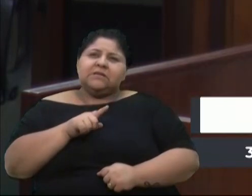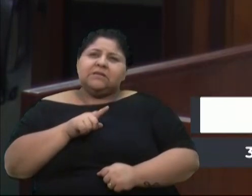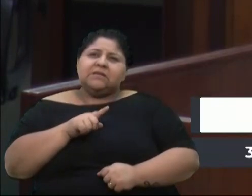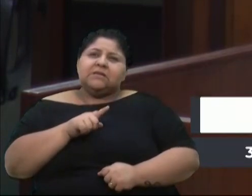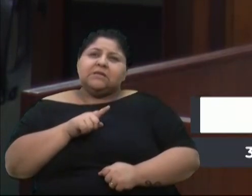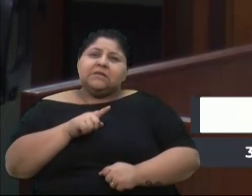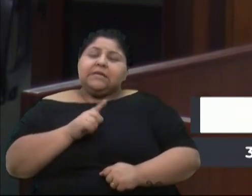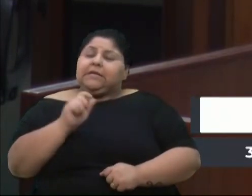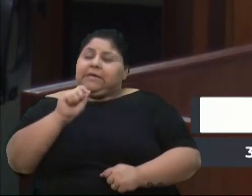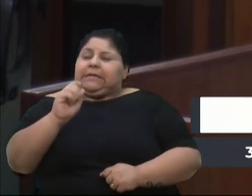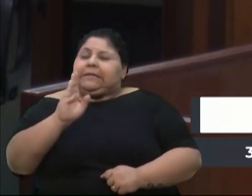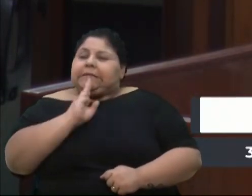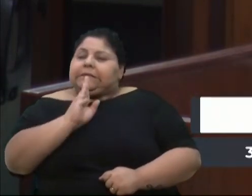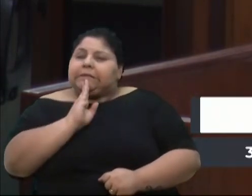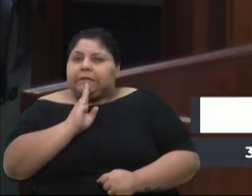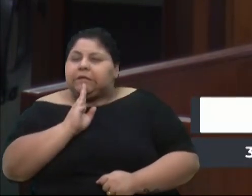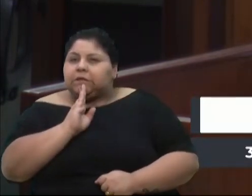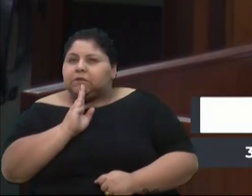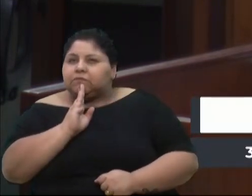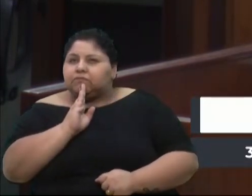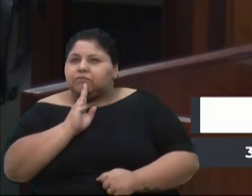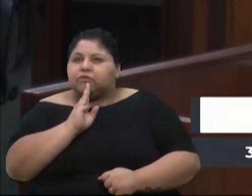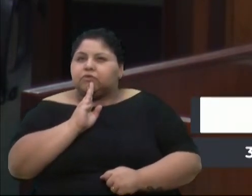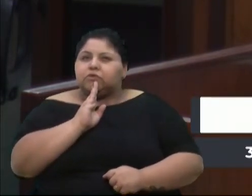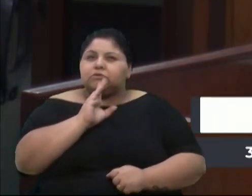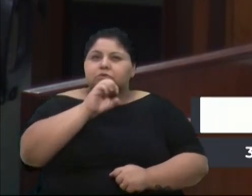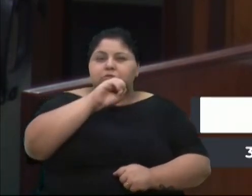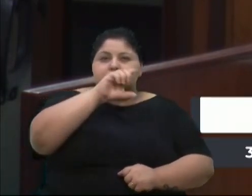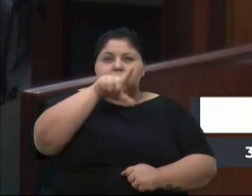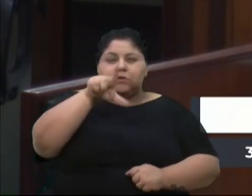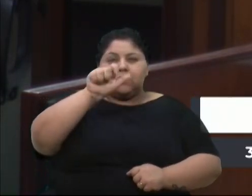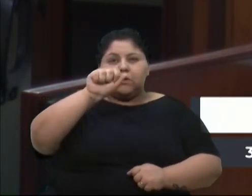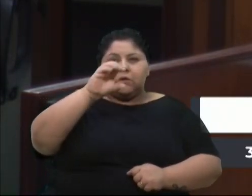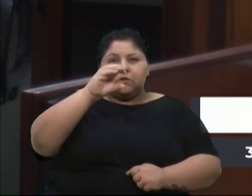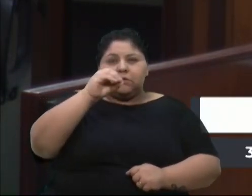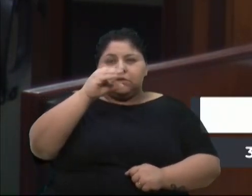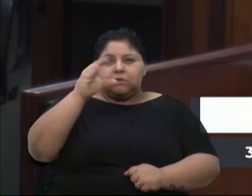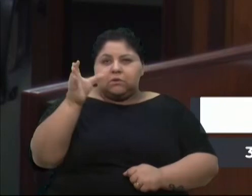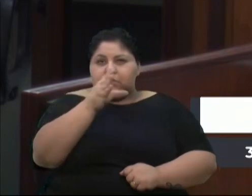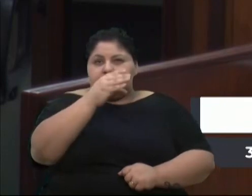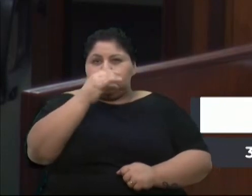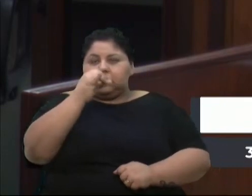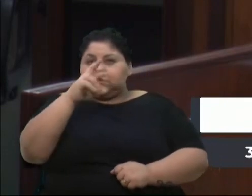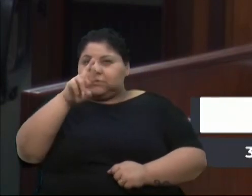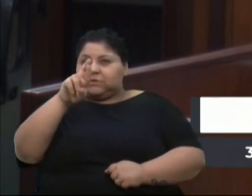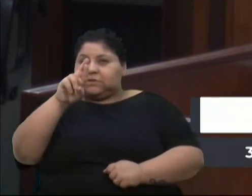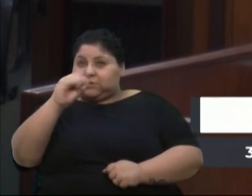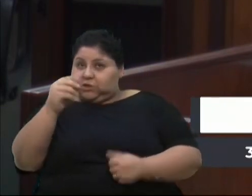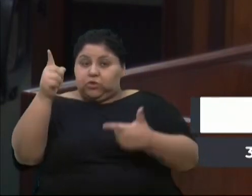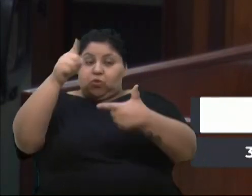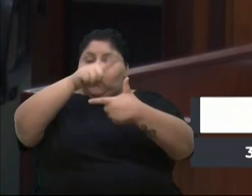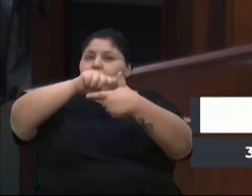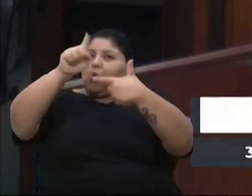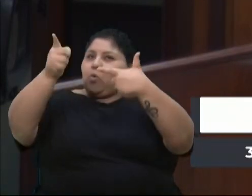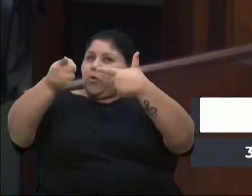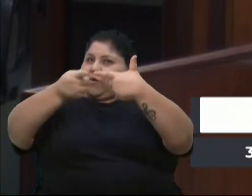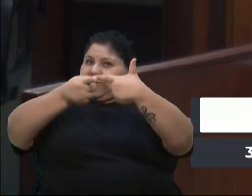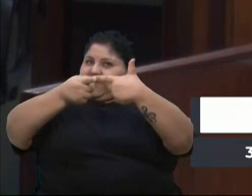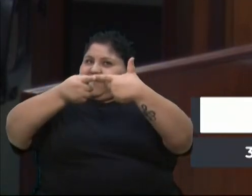quem conhece, ele fica, São Ciro 1, São Ciro 2, fica na bacia de captação, daí vem a lei das